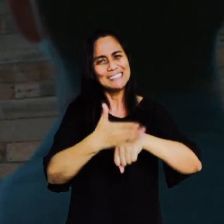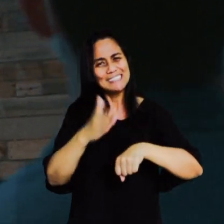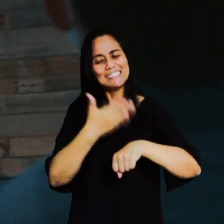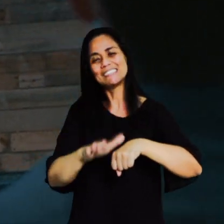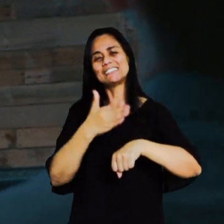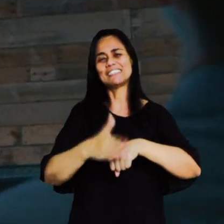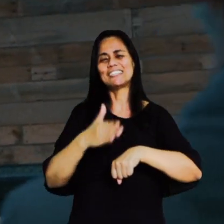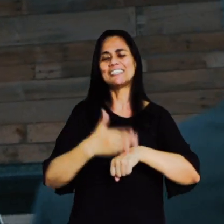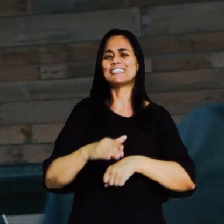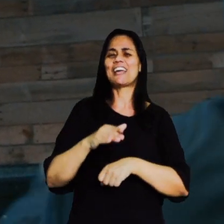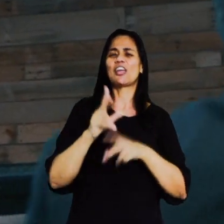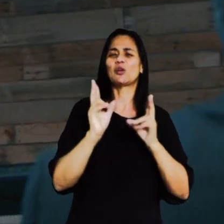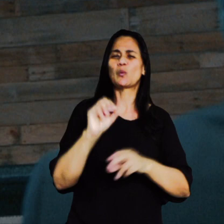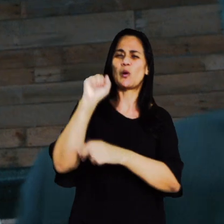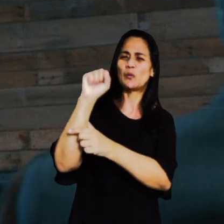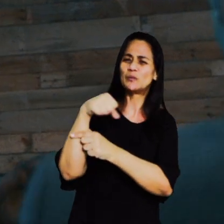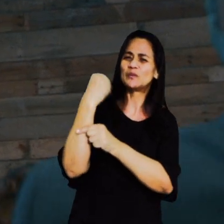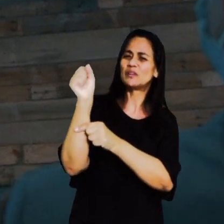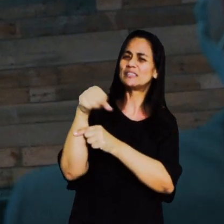fisioterapia